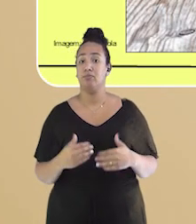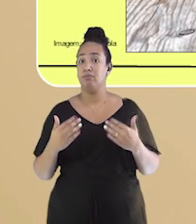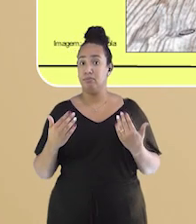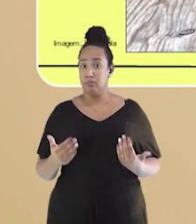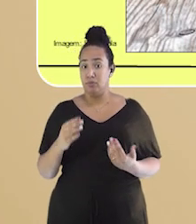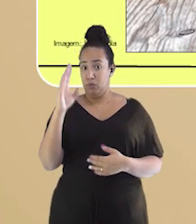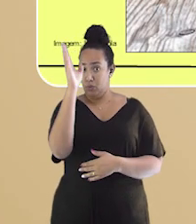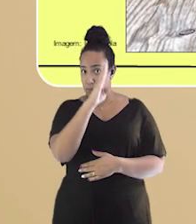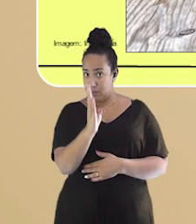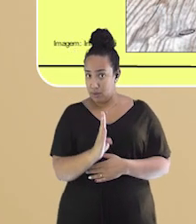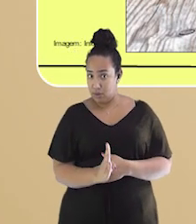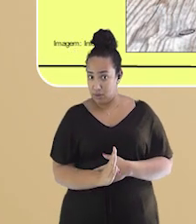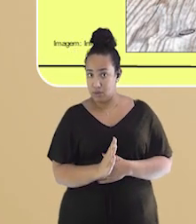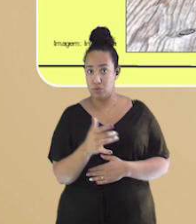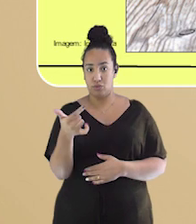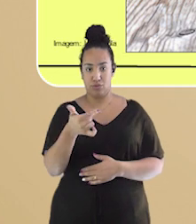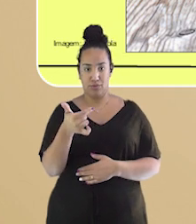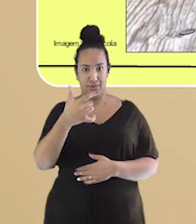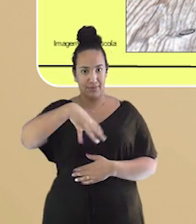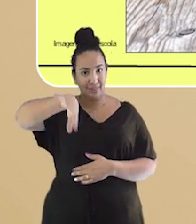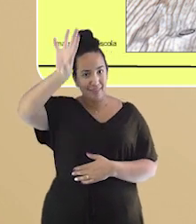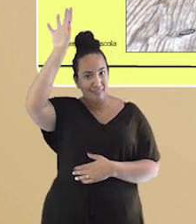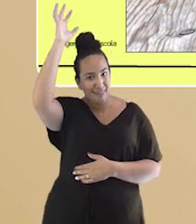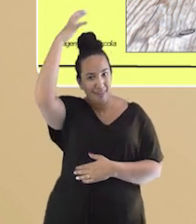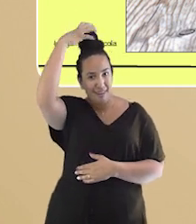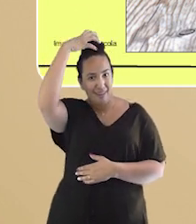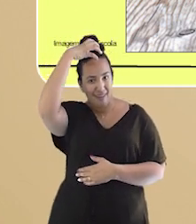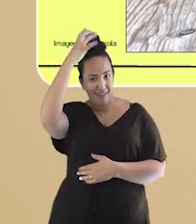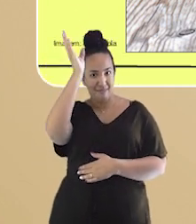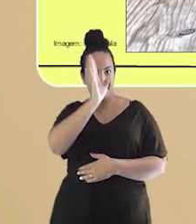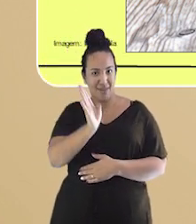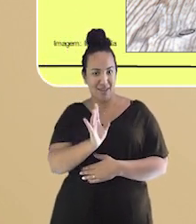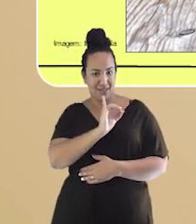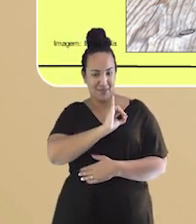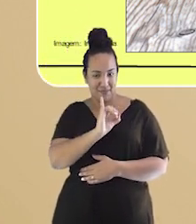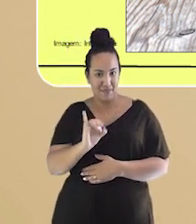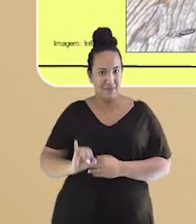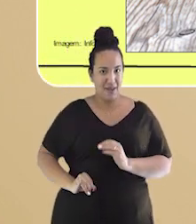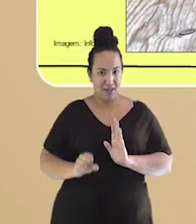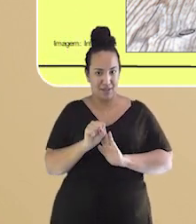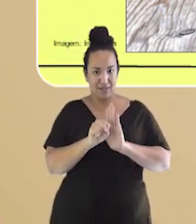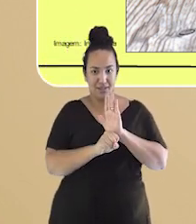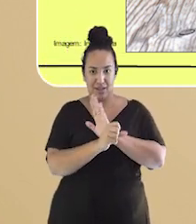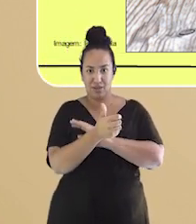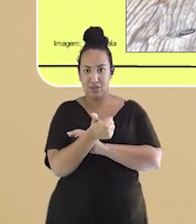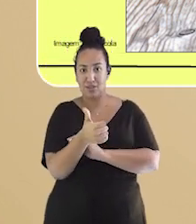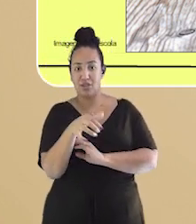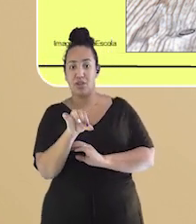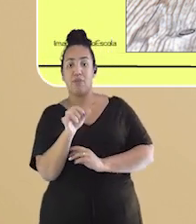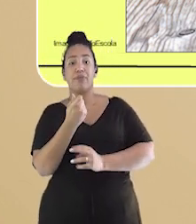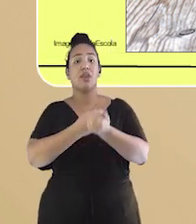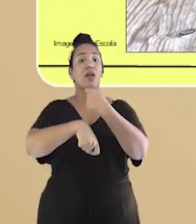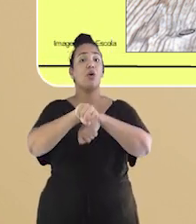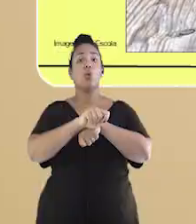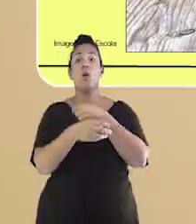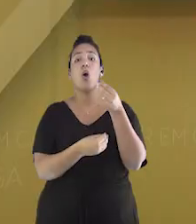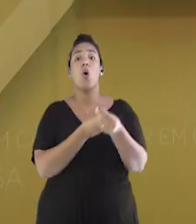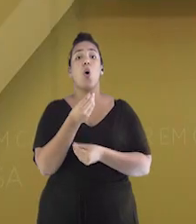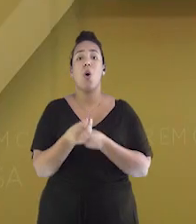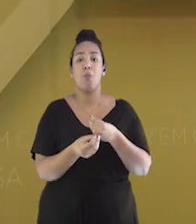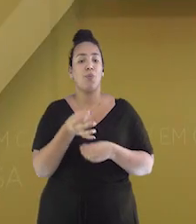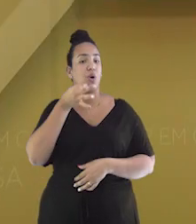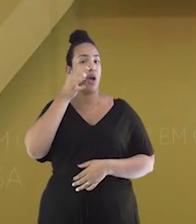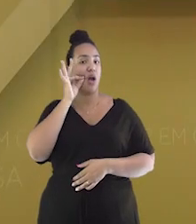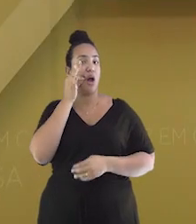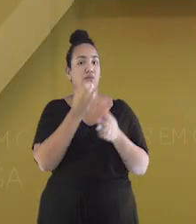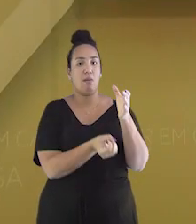país, Brasil, do Segundo Reinado, o Brasil imperial do século XIX, era a produção de café. E